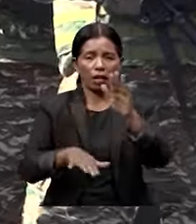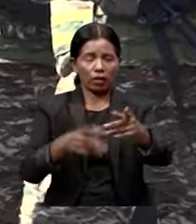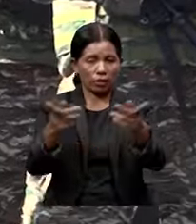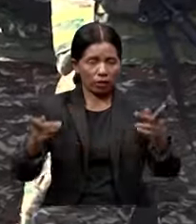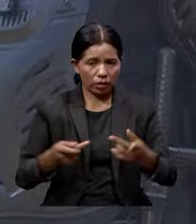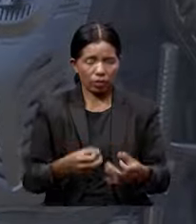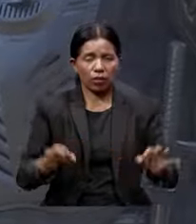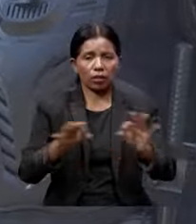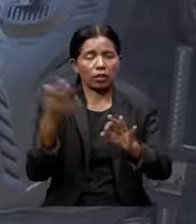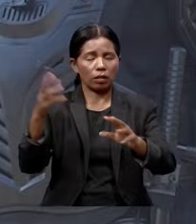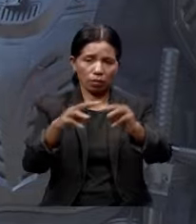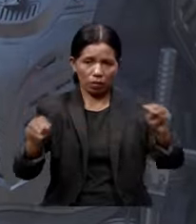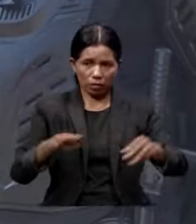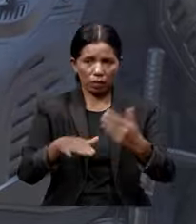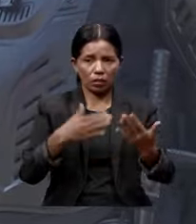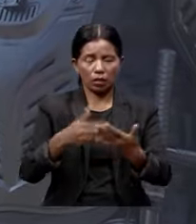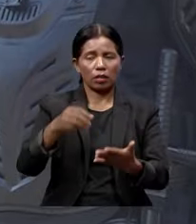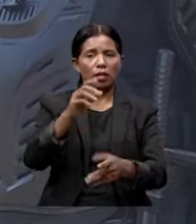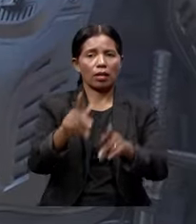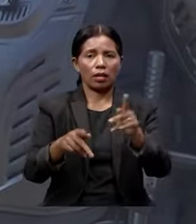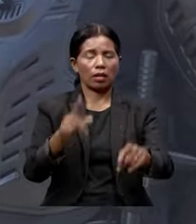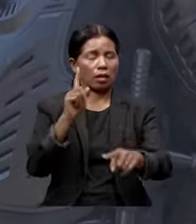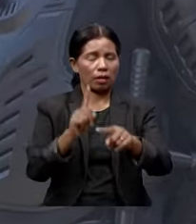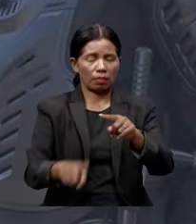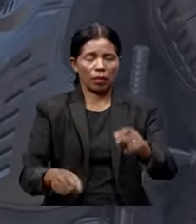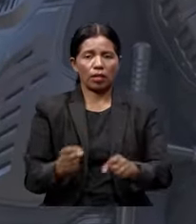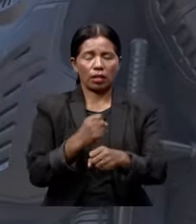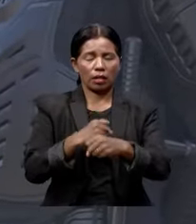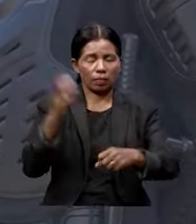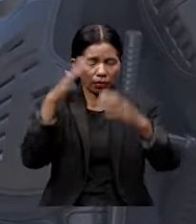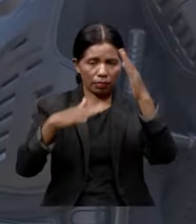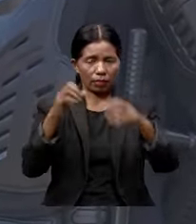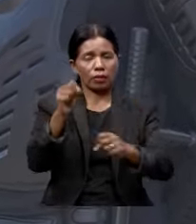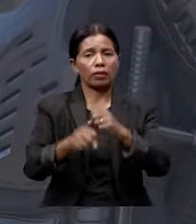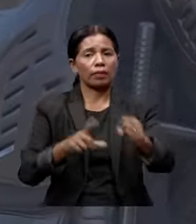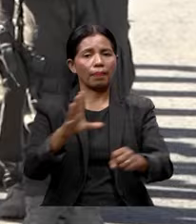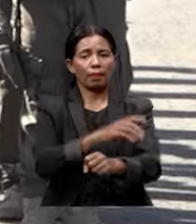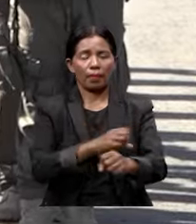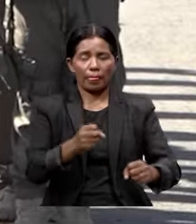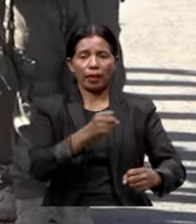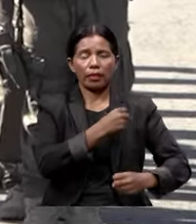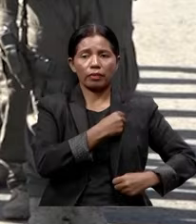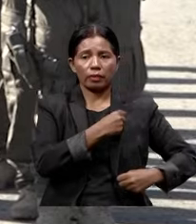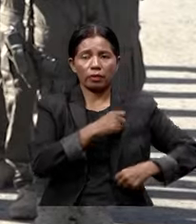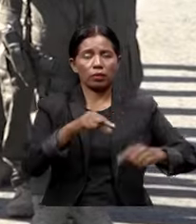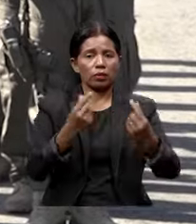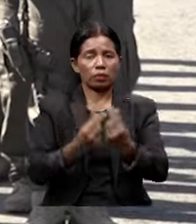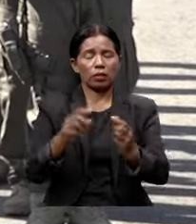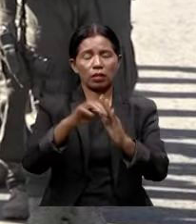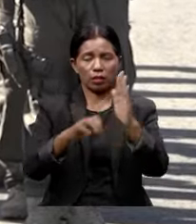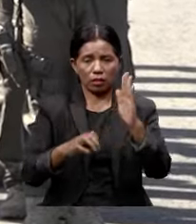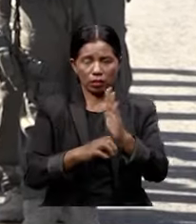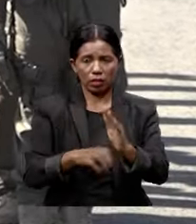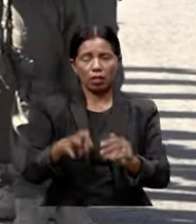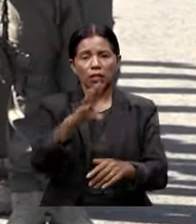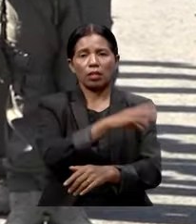Sira e a município Rotu-Rotu prevene acto instabilidade social. Força tarefa ne se coordena o CCF Estado Maior